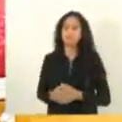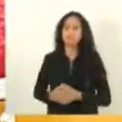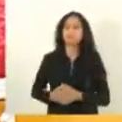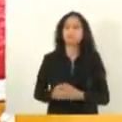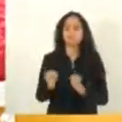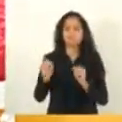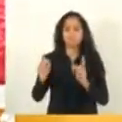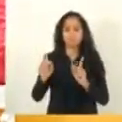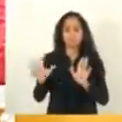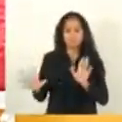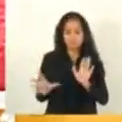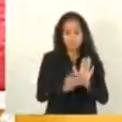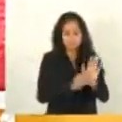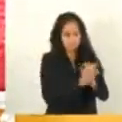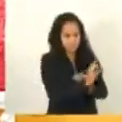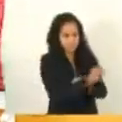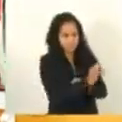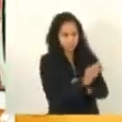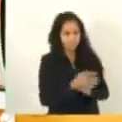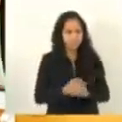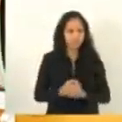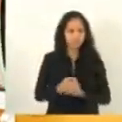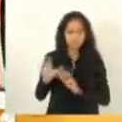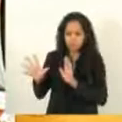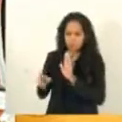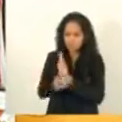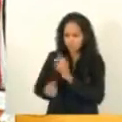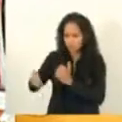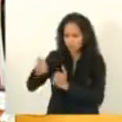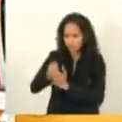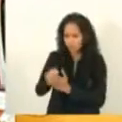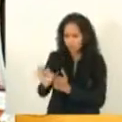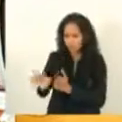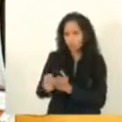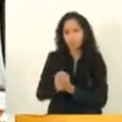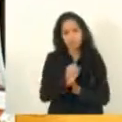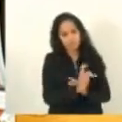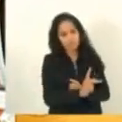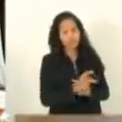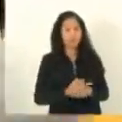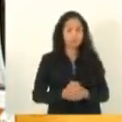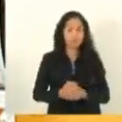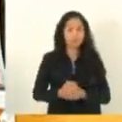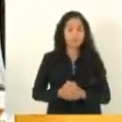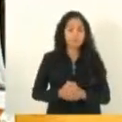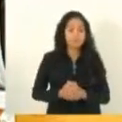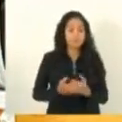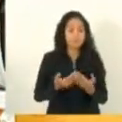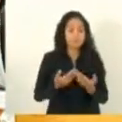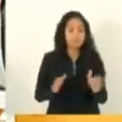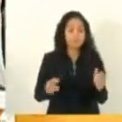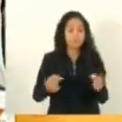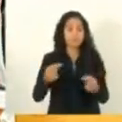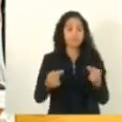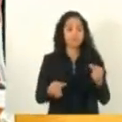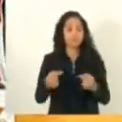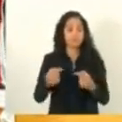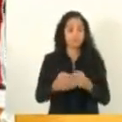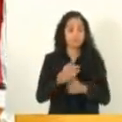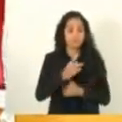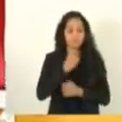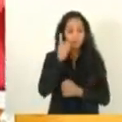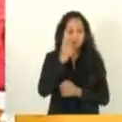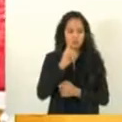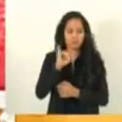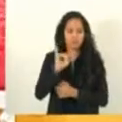Ok, com a emenda, né? Com a emenda substitutiva, ok. A matéria pode ser discutida. Deputada